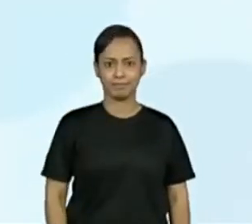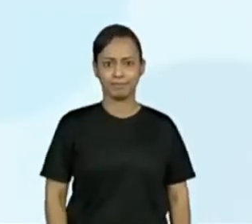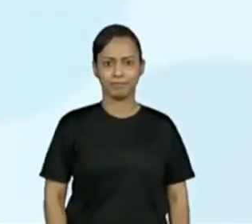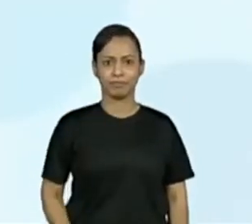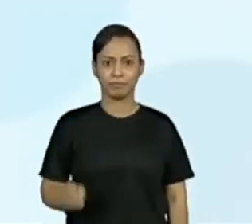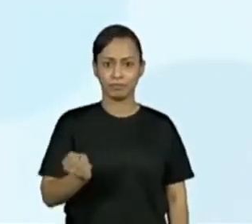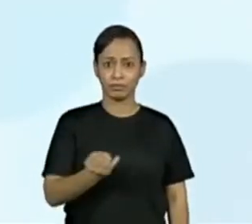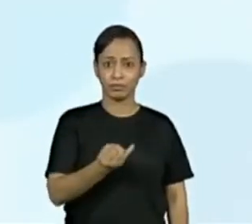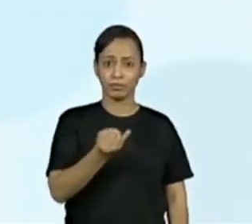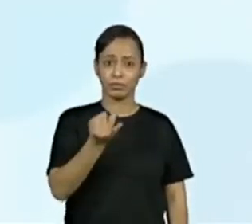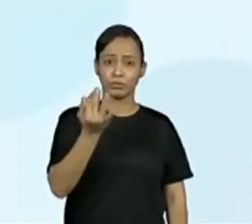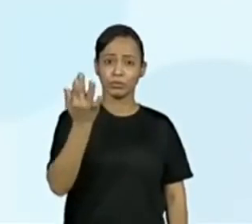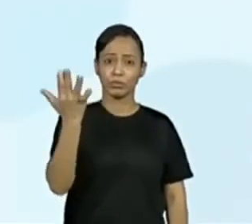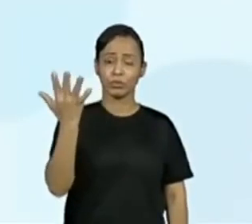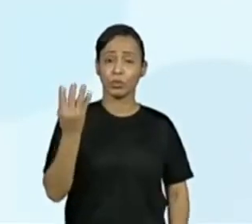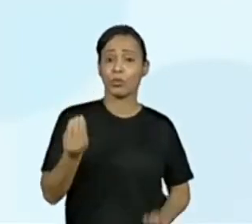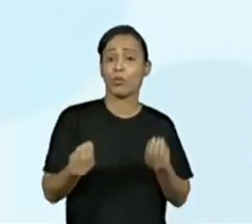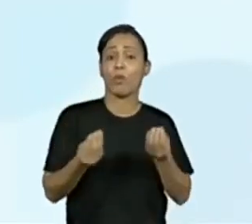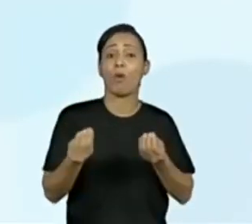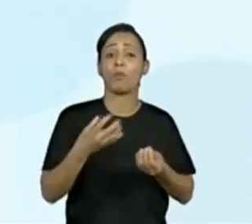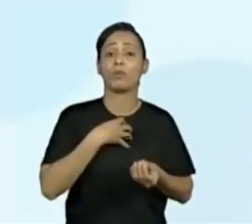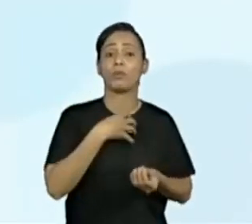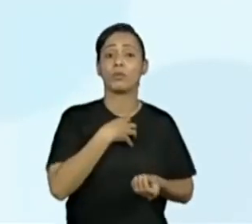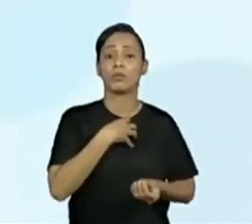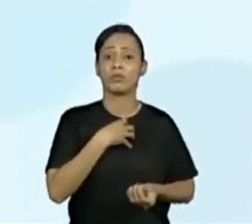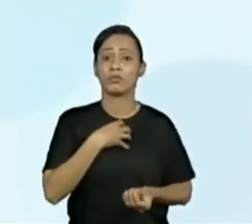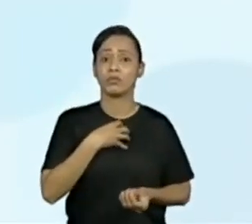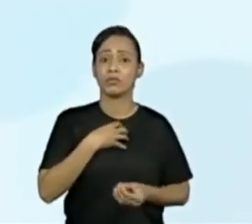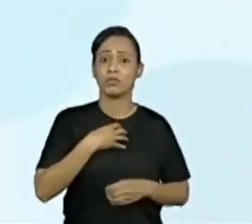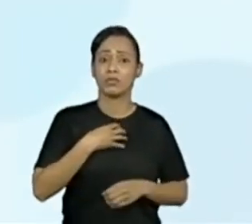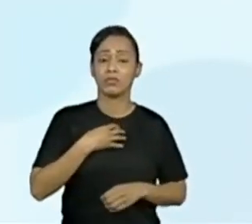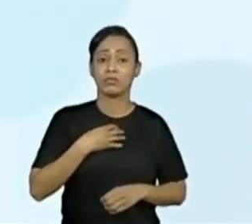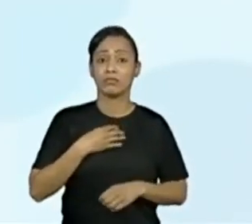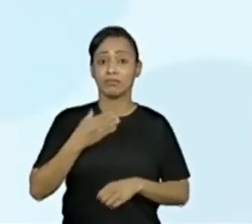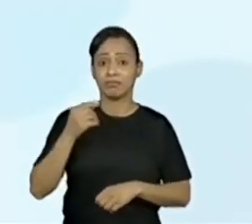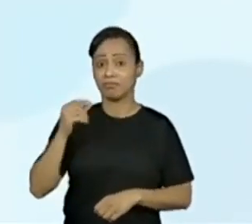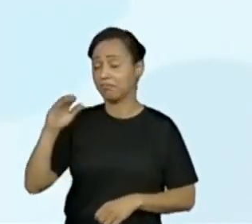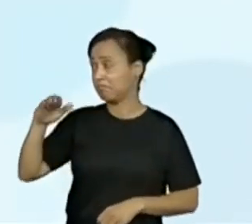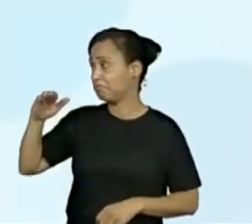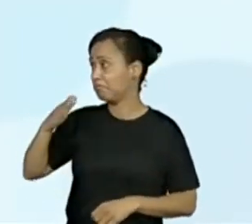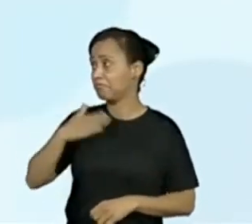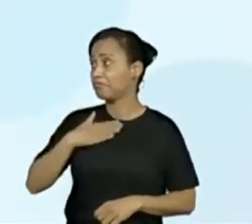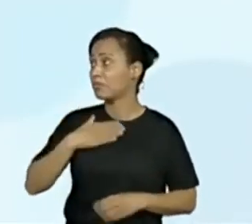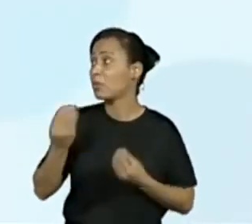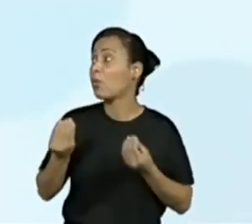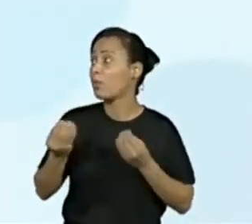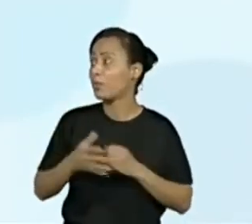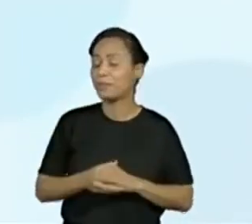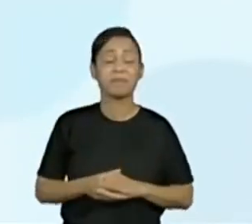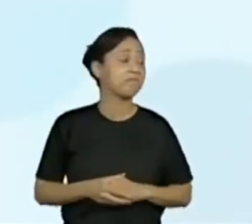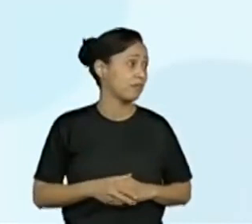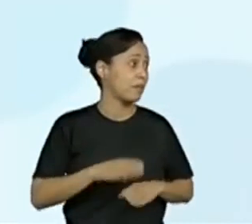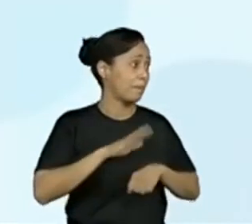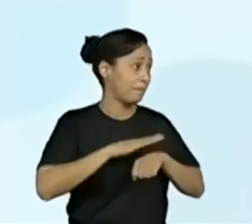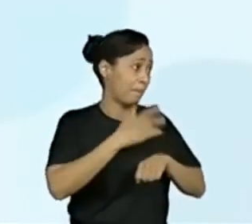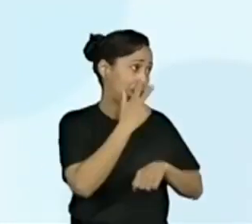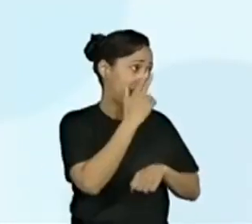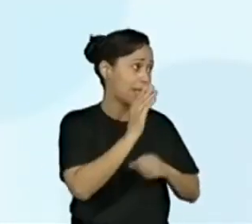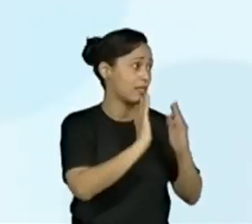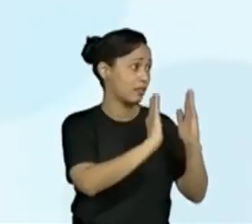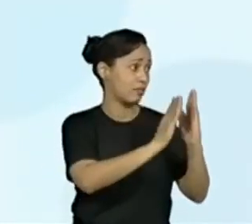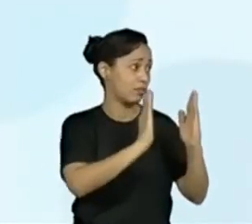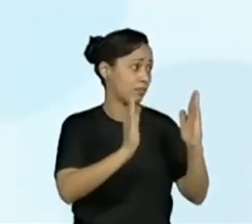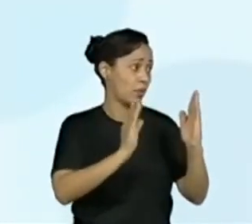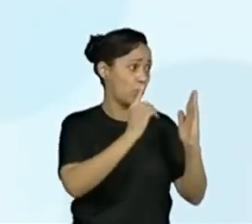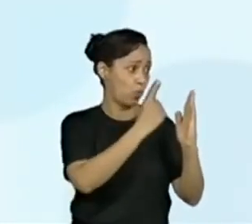estão dispostos de que forma? Eu vejo sequência, professora, eu penso em sequência, que eles estão numa sequência, né? Exatamente, uma